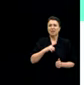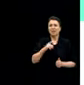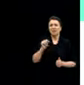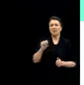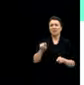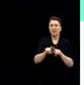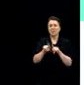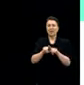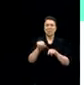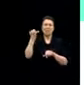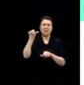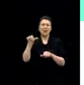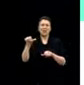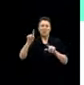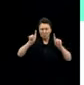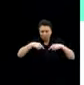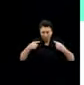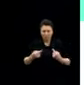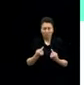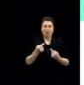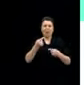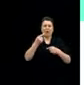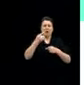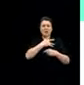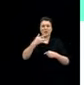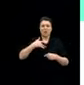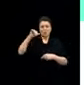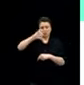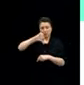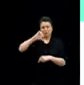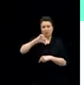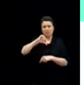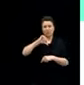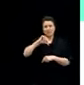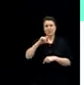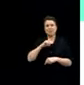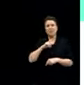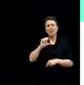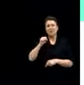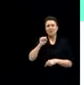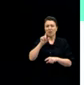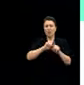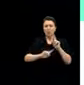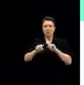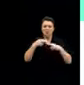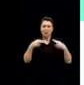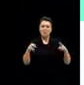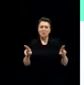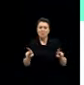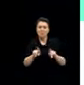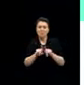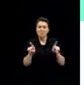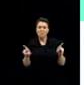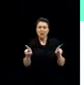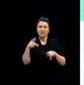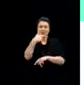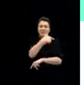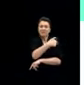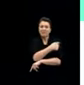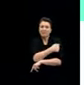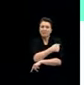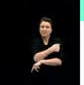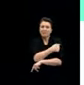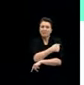mal à saúde. Gente, várias coisas possuem mercúrio e coisas ruins, né? Mas a vacina, né,